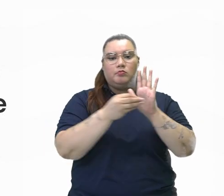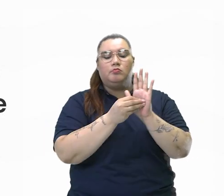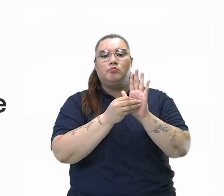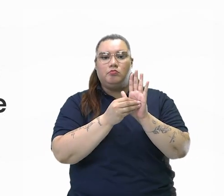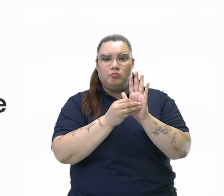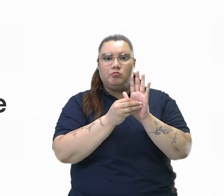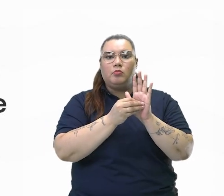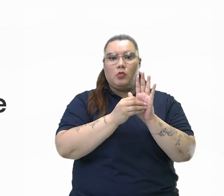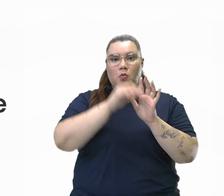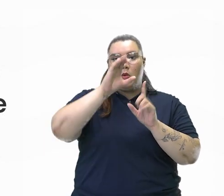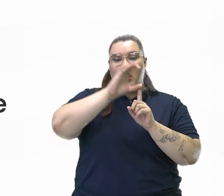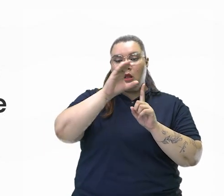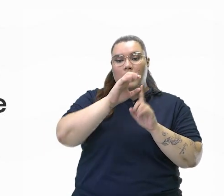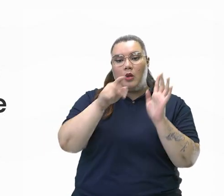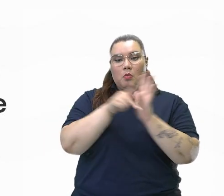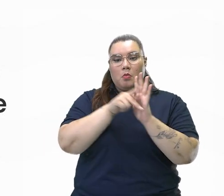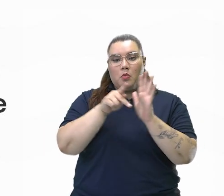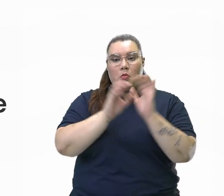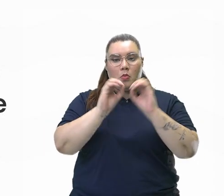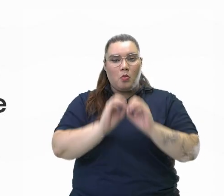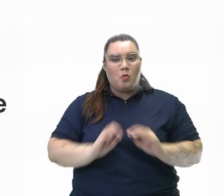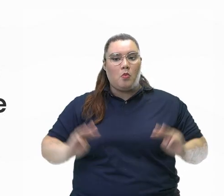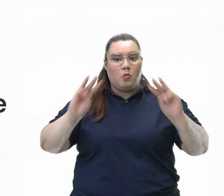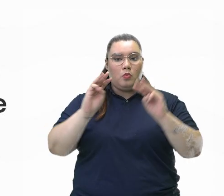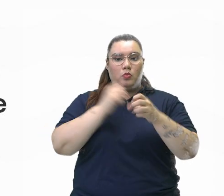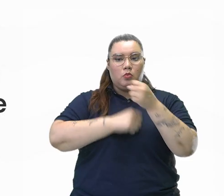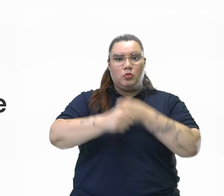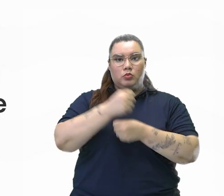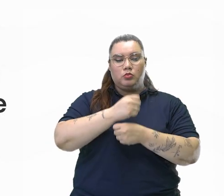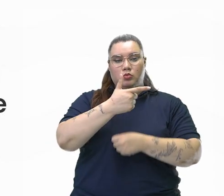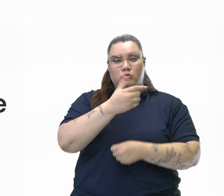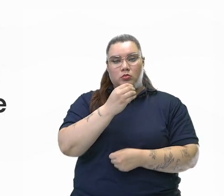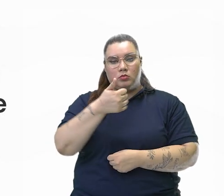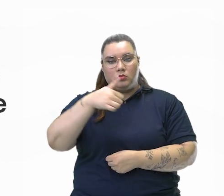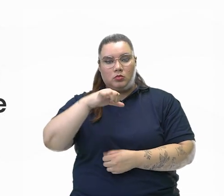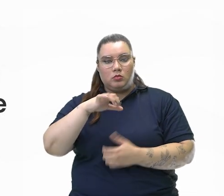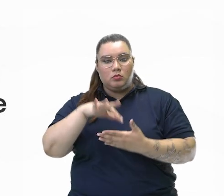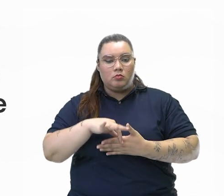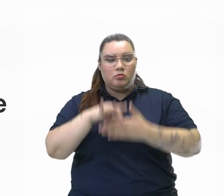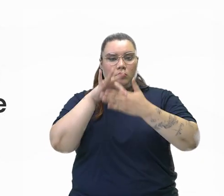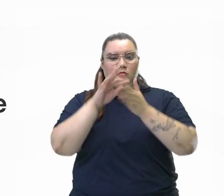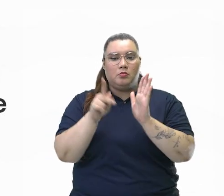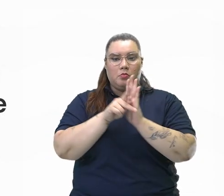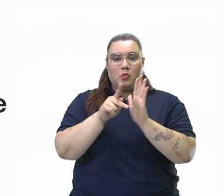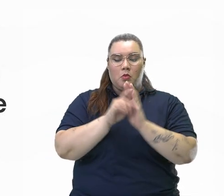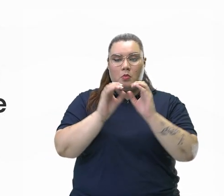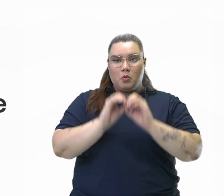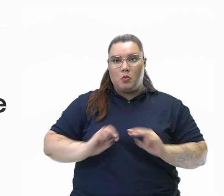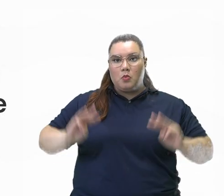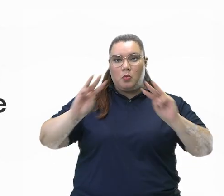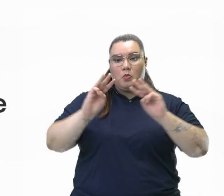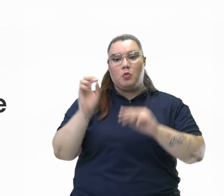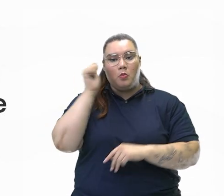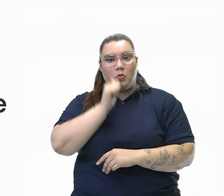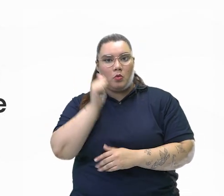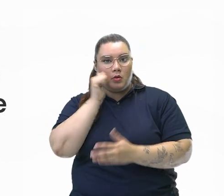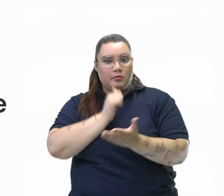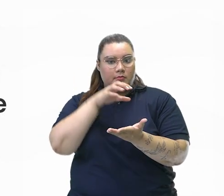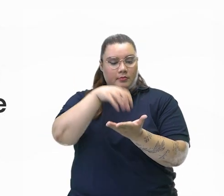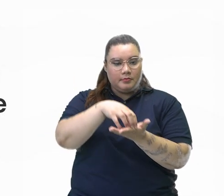integrar o calendário de eventos da ONU em 2019. Sob a liderança da Unesco e da ONU